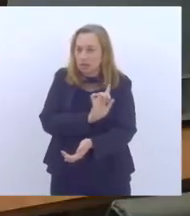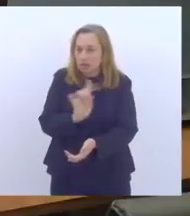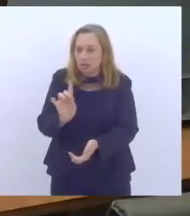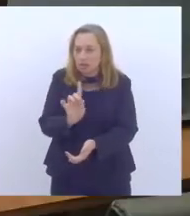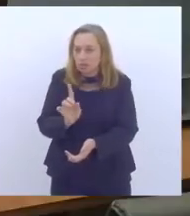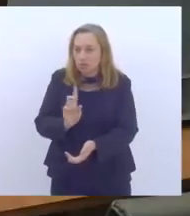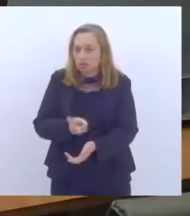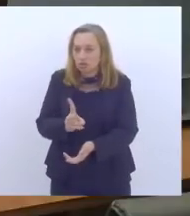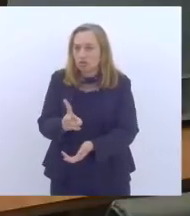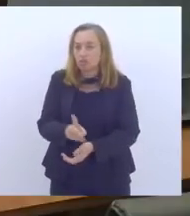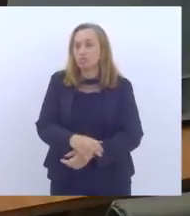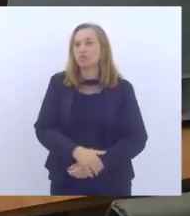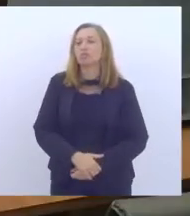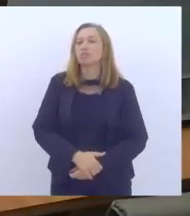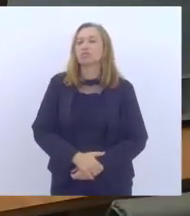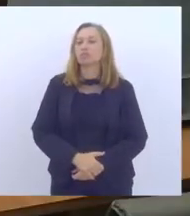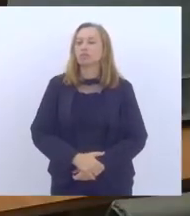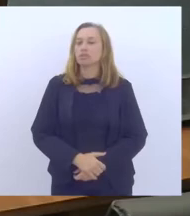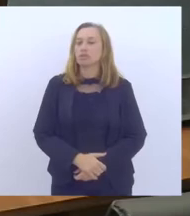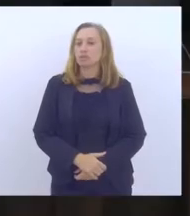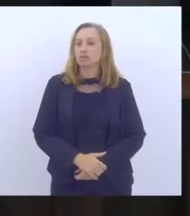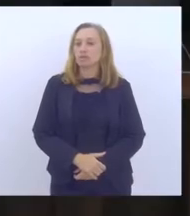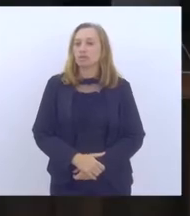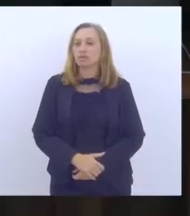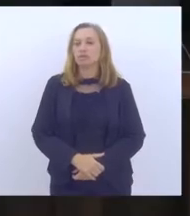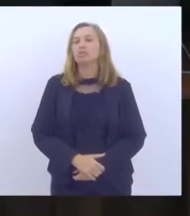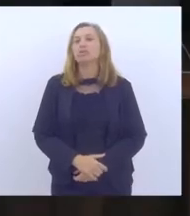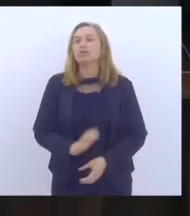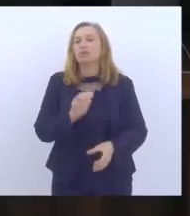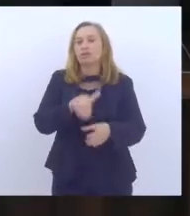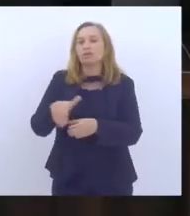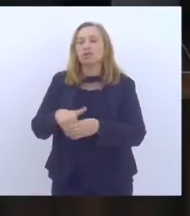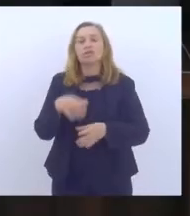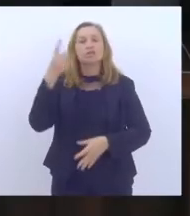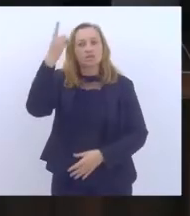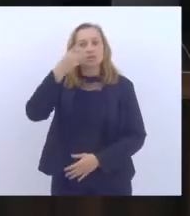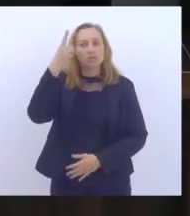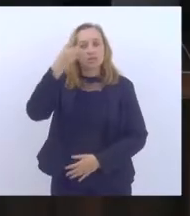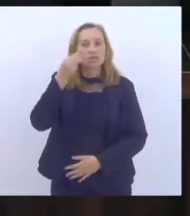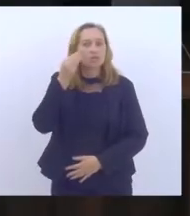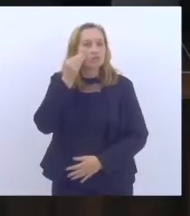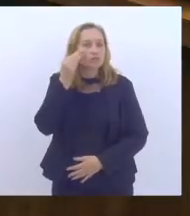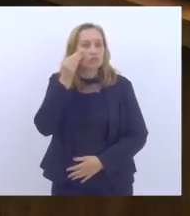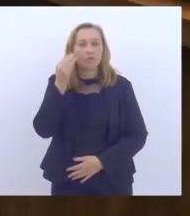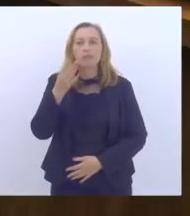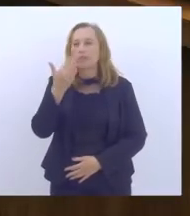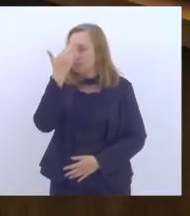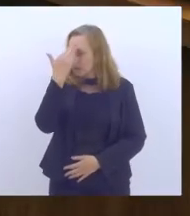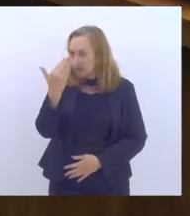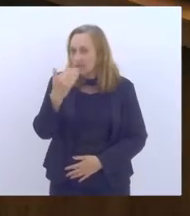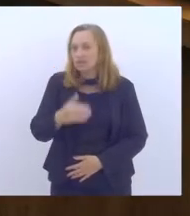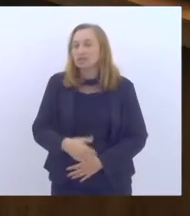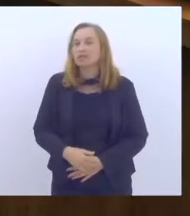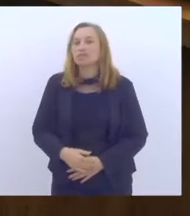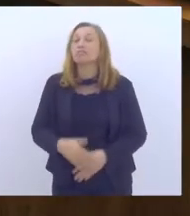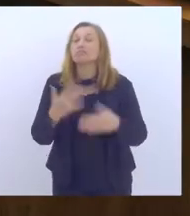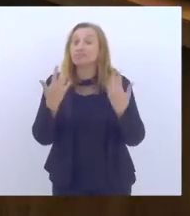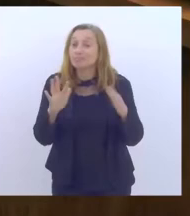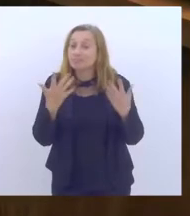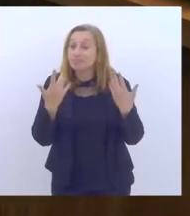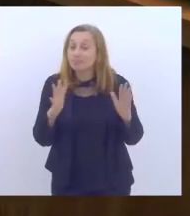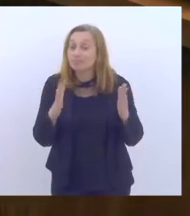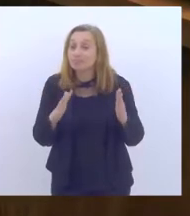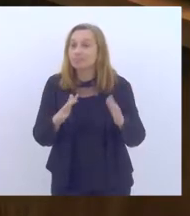passarão para declarar voto Nobre deputada Mônica Francisco muito obrigada Quero aqui